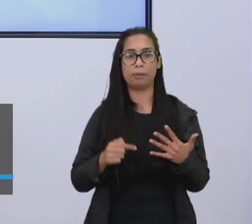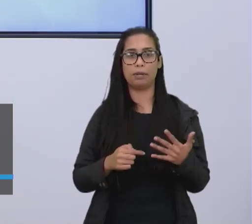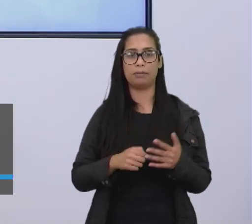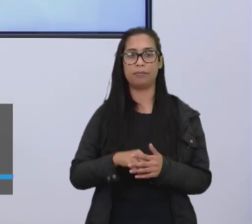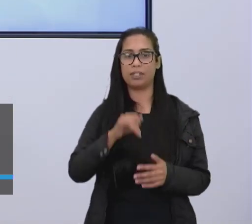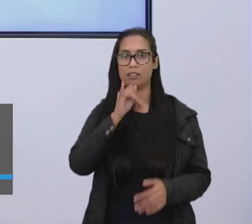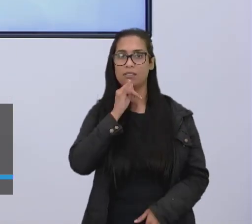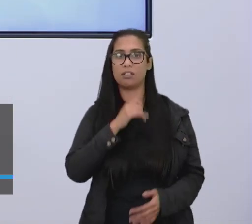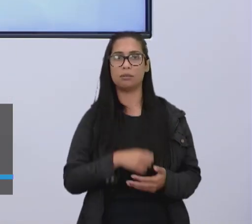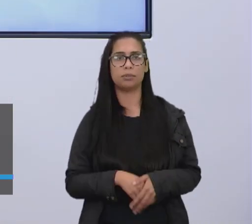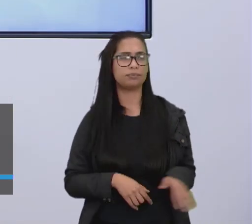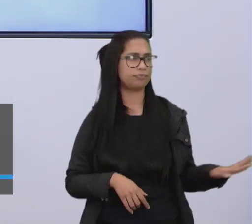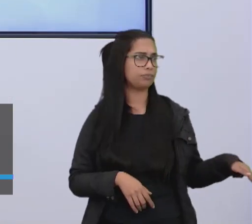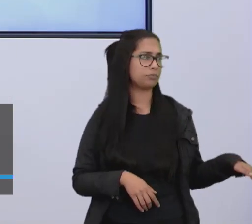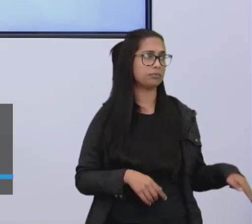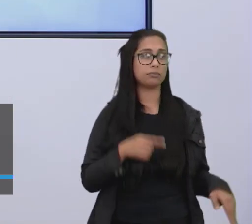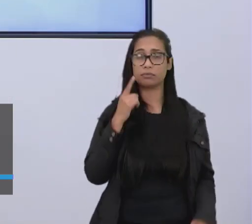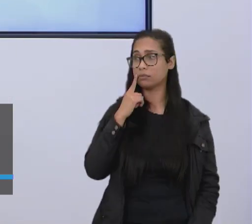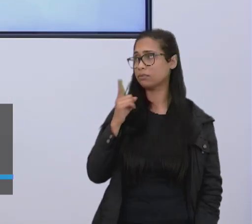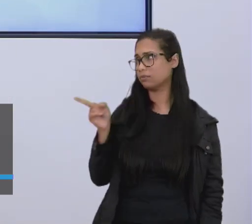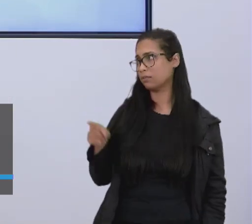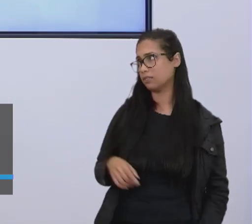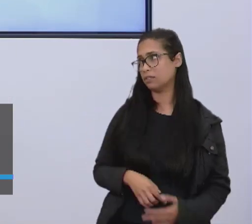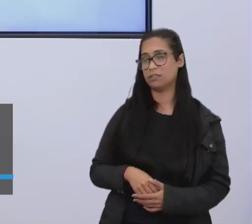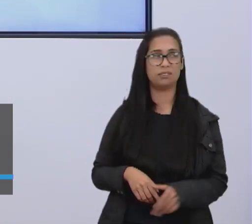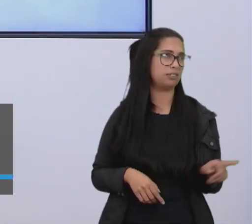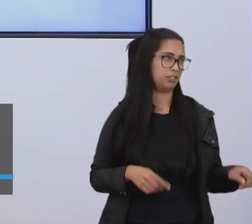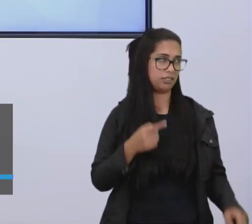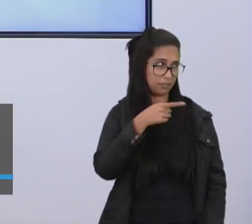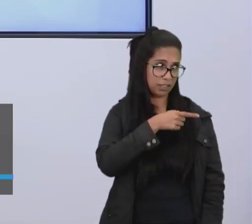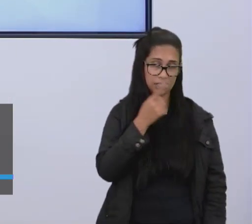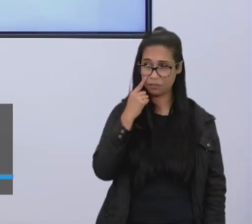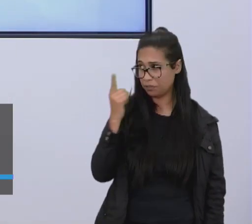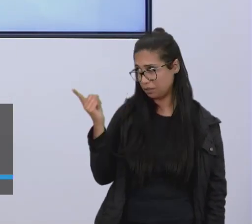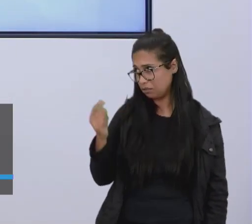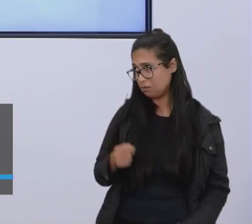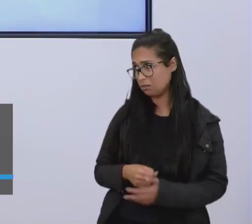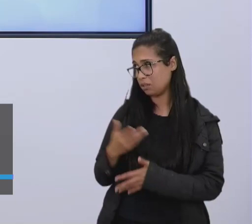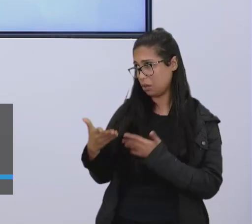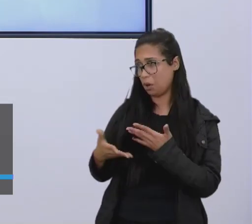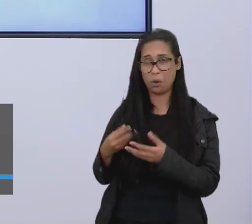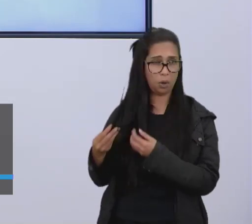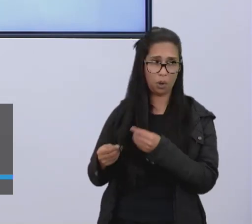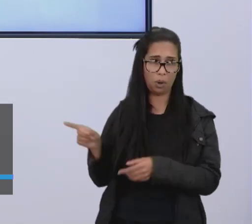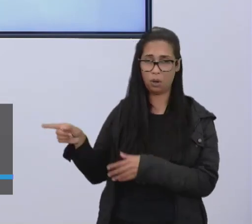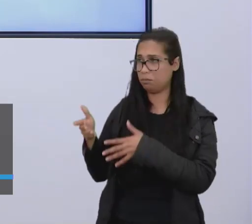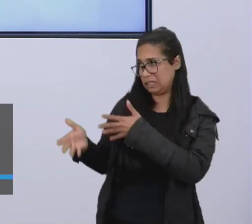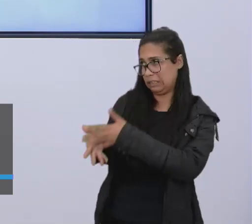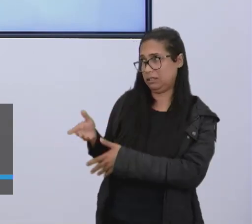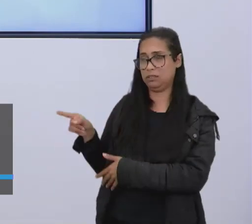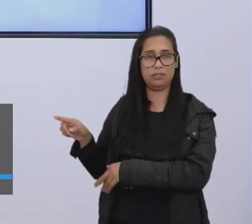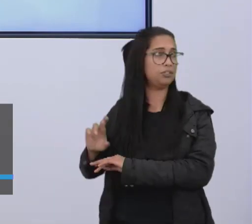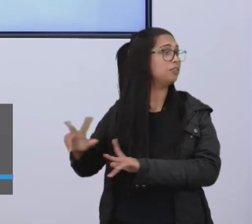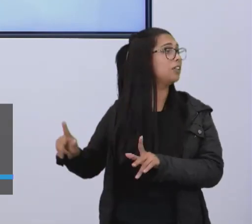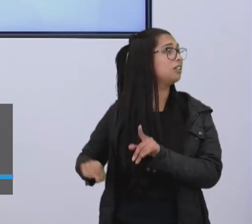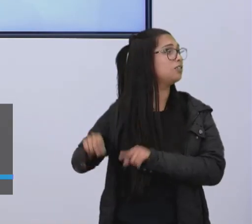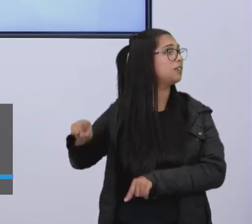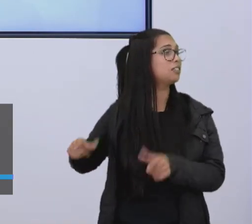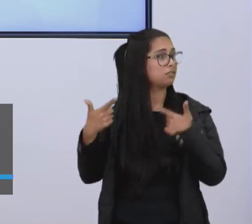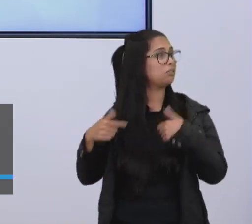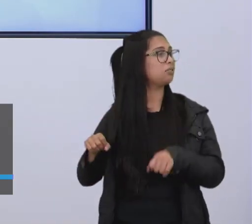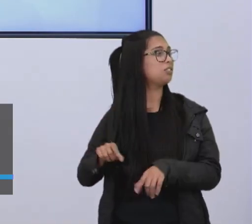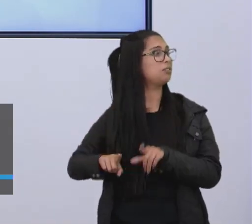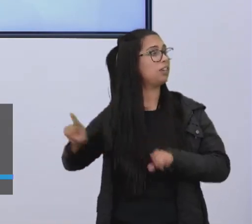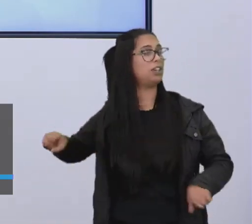como o fulano fala? Tipo, nossa, não há nada a ver, né? Isso é um marcador. Você está estigmatizando a pessoa, você está colocando nela um